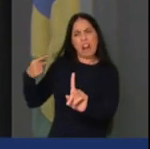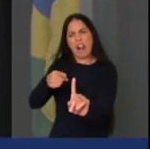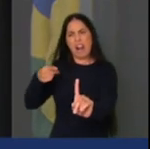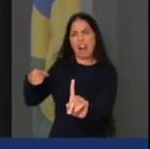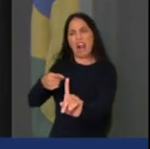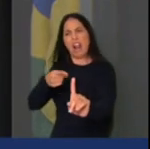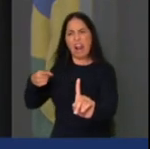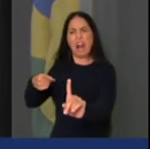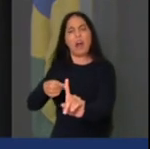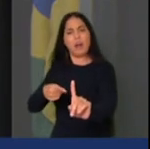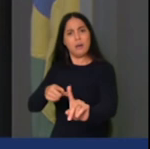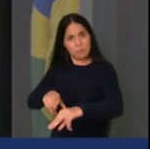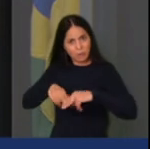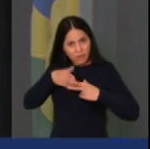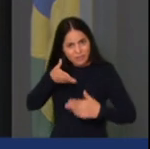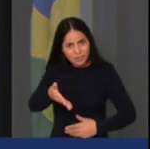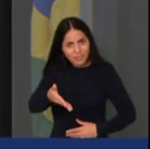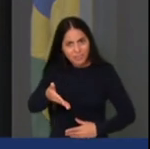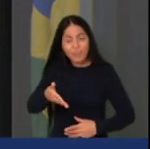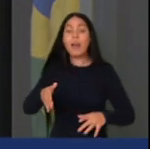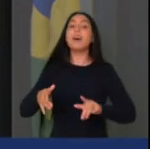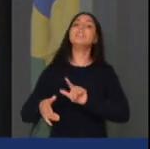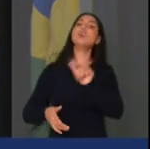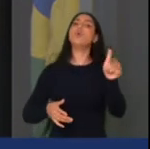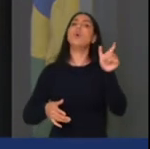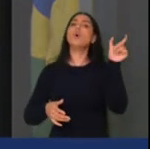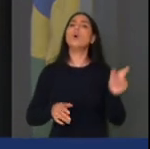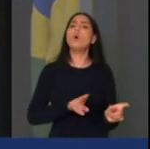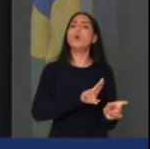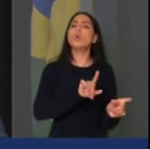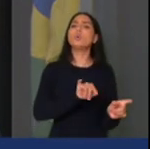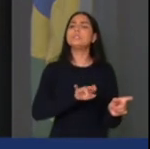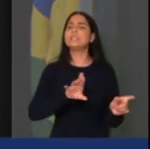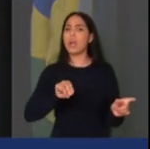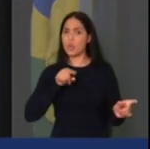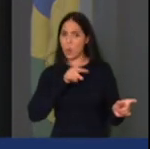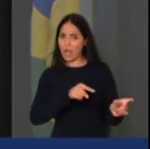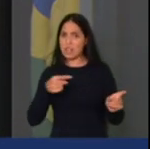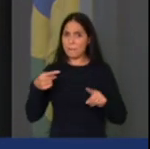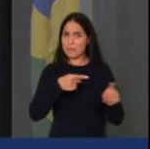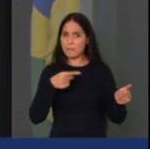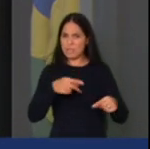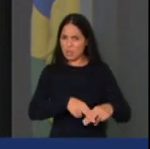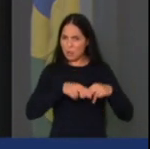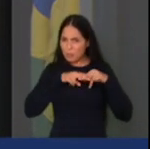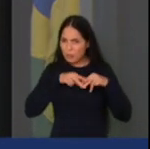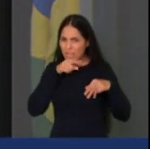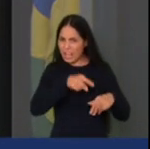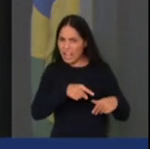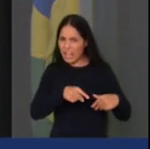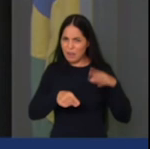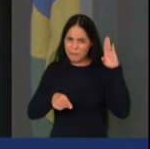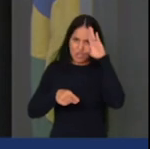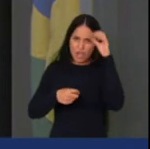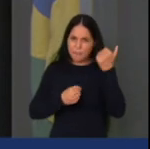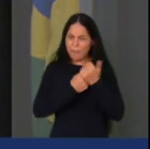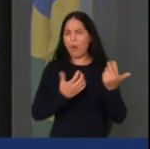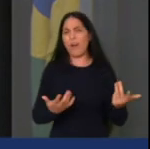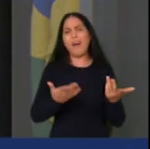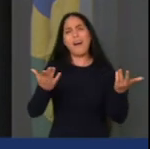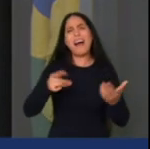sendo perseguido por que ele apoiador do presidente Jair bolsonaro o que tem sido feito naquela CPI É uma vergonha